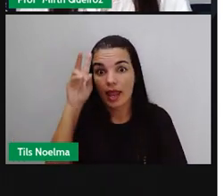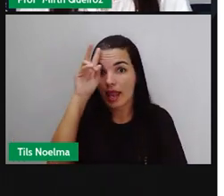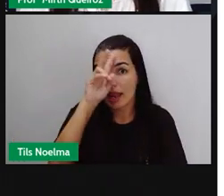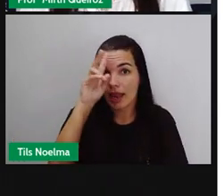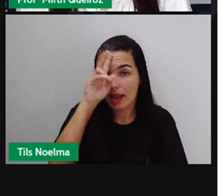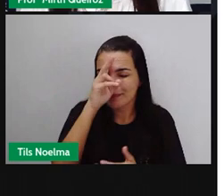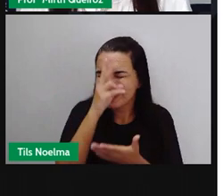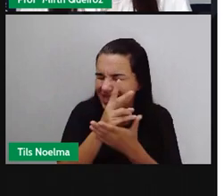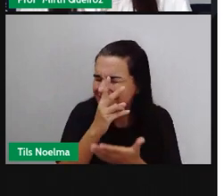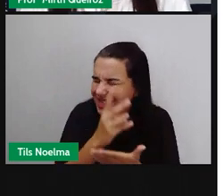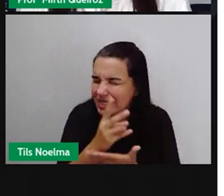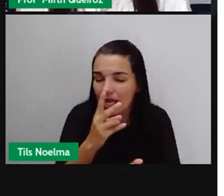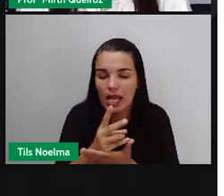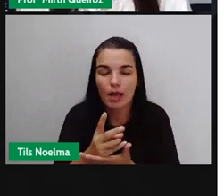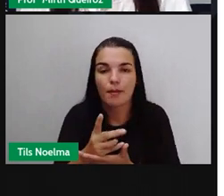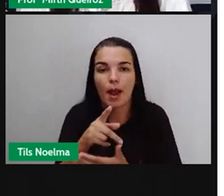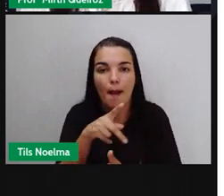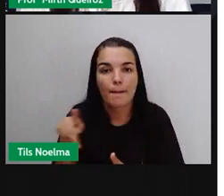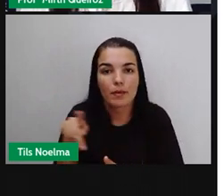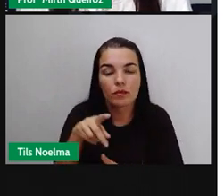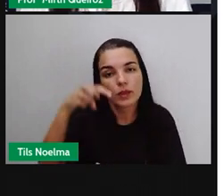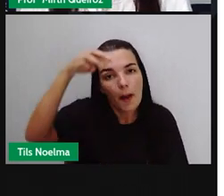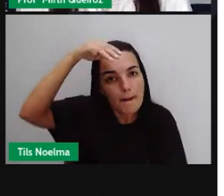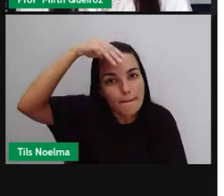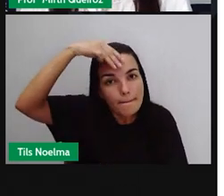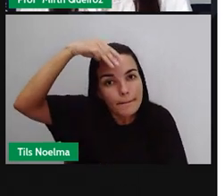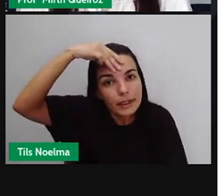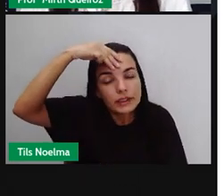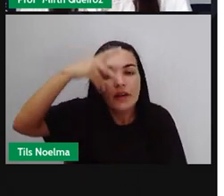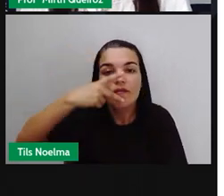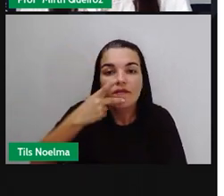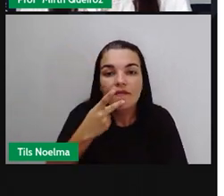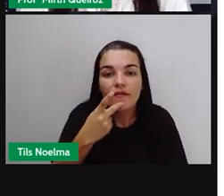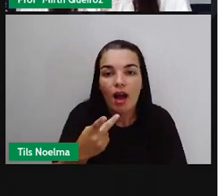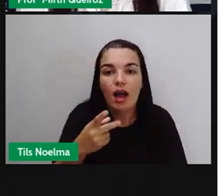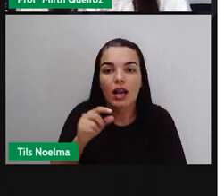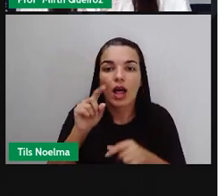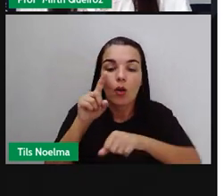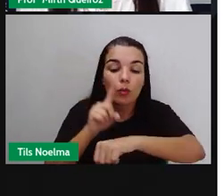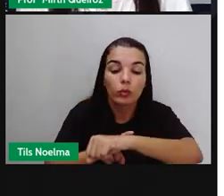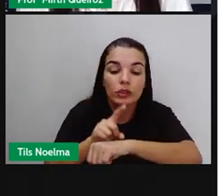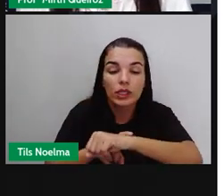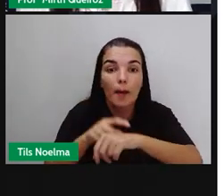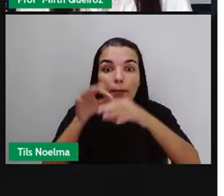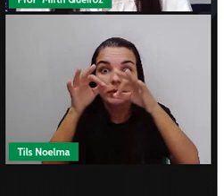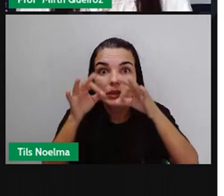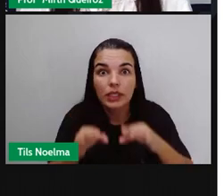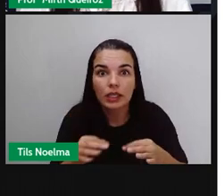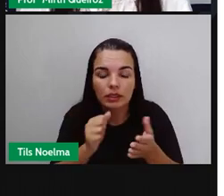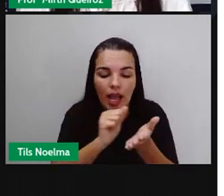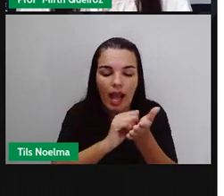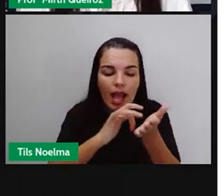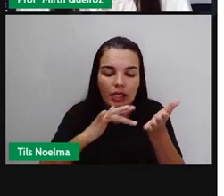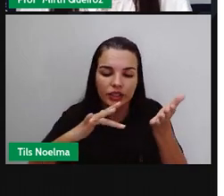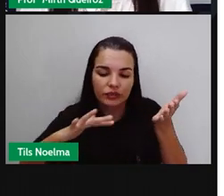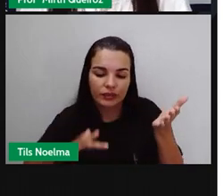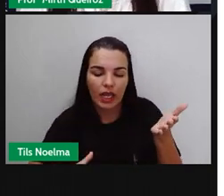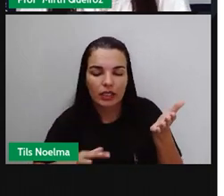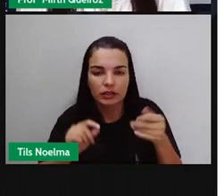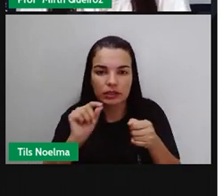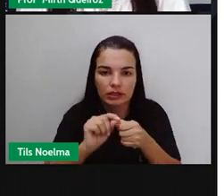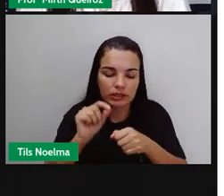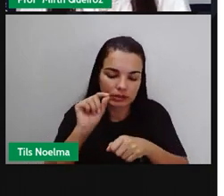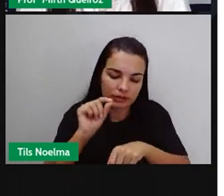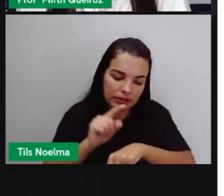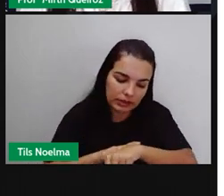Pró fala sempre aqui com vocês, que é realizar no tempo correto. Pegar a atividade no tempo correto, realizar